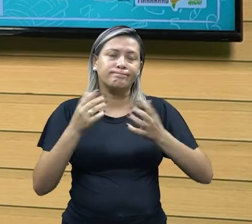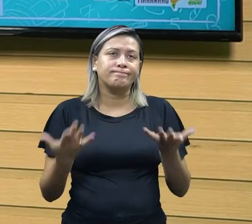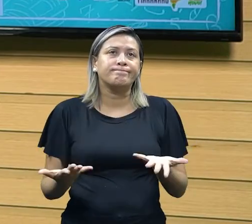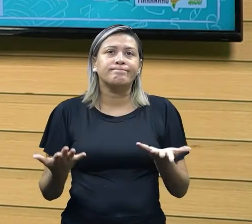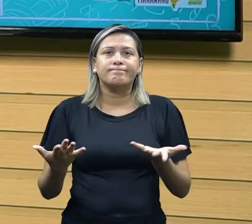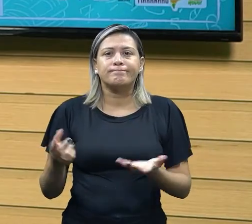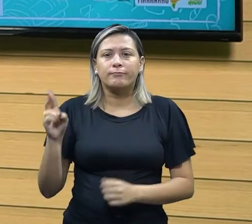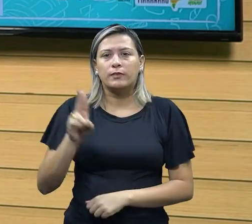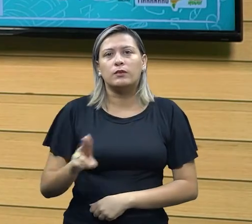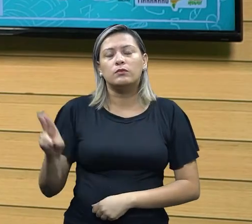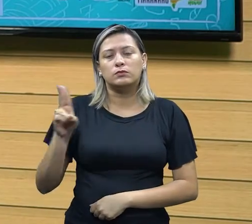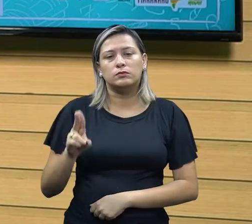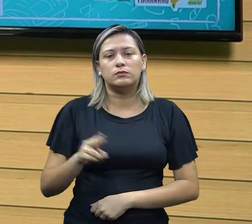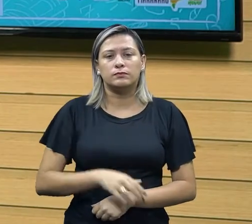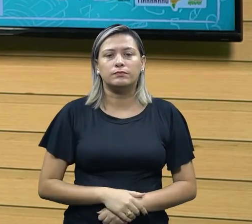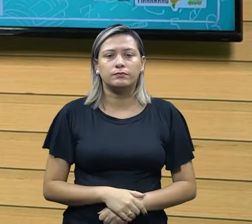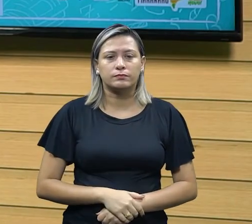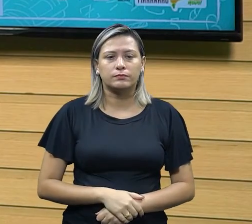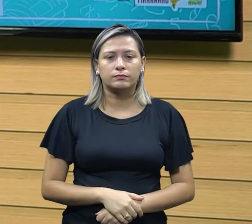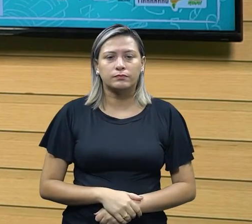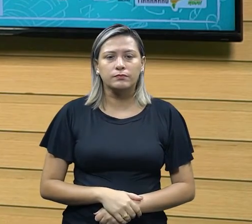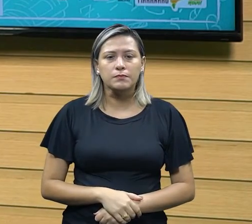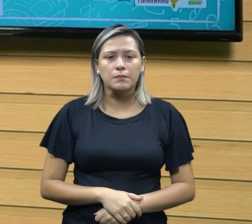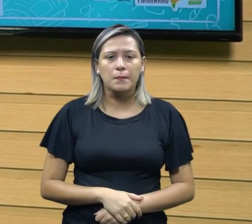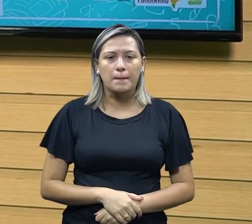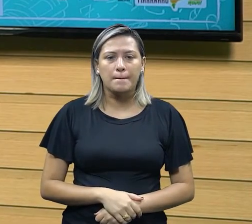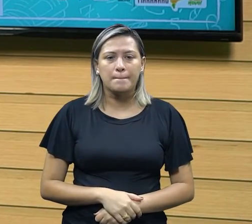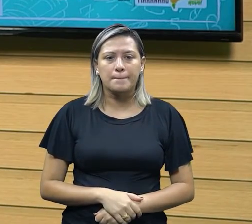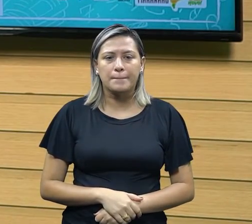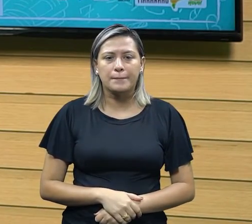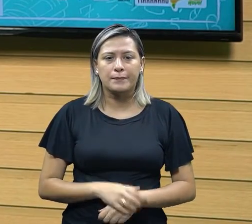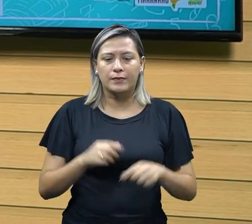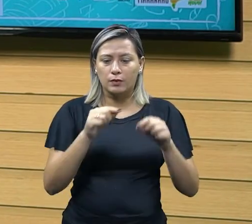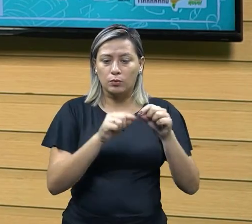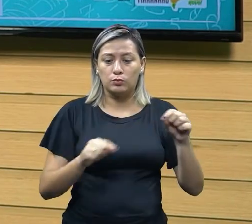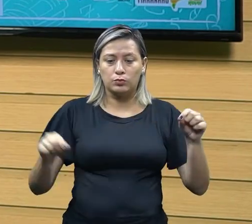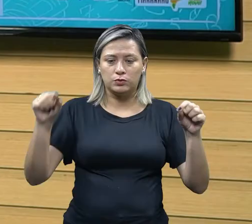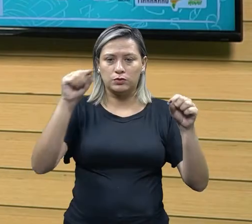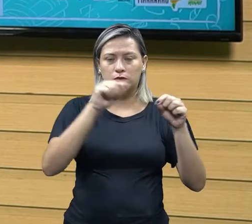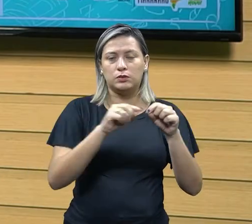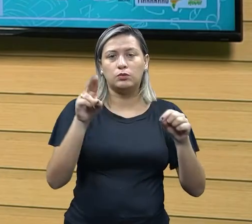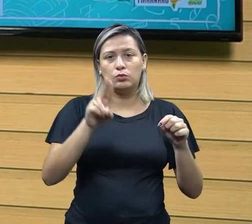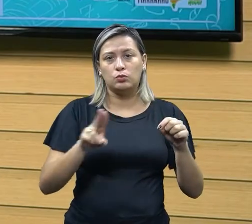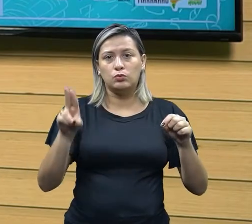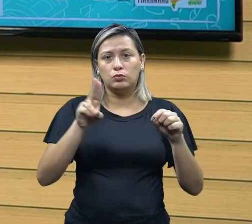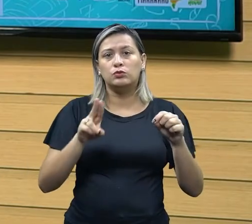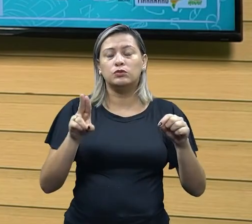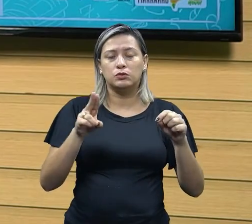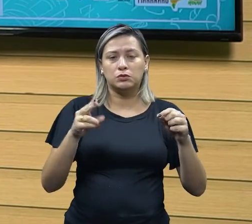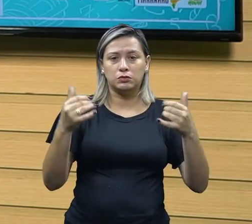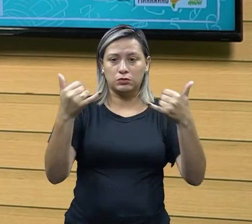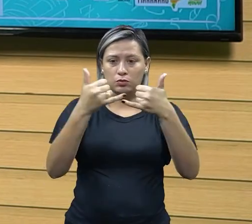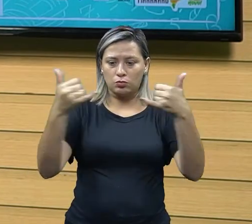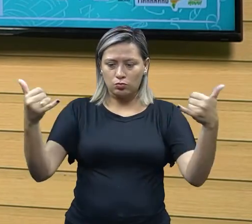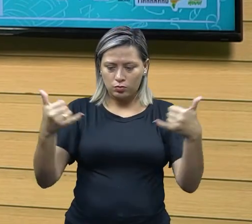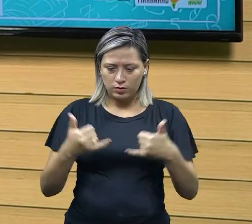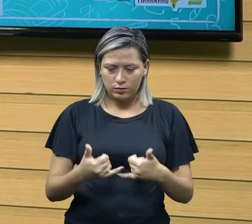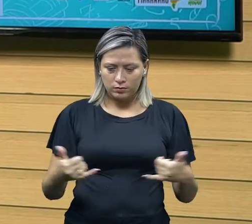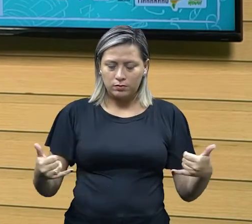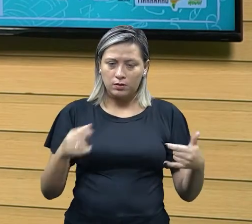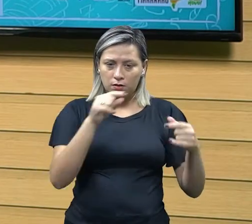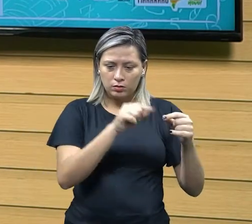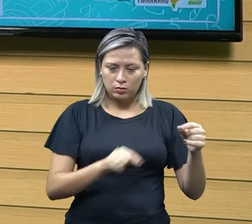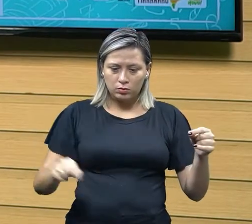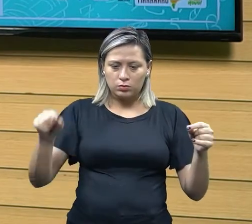utilizar duas retas, o círculo tangenciando duas retas, tá? Tem diferentes formas